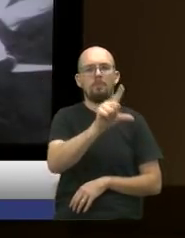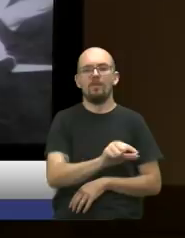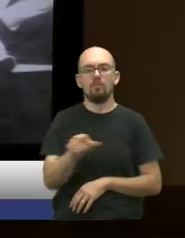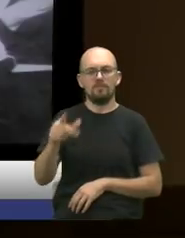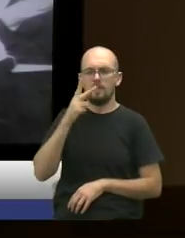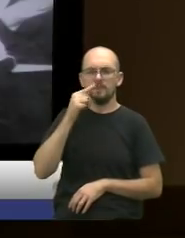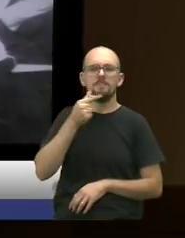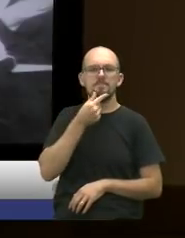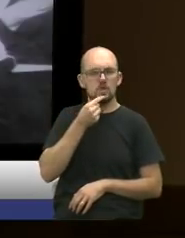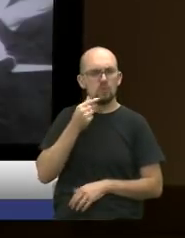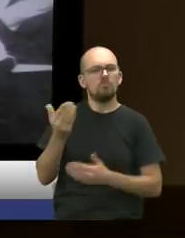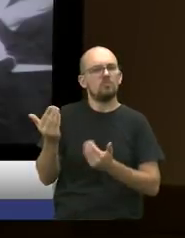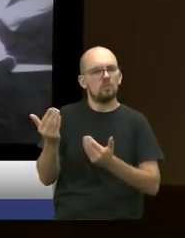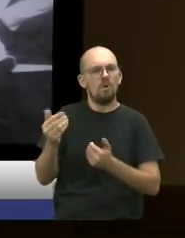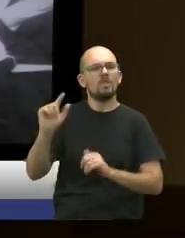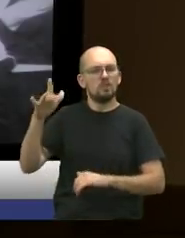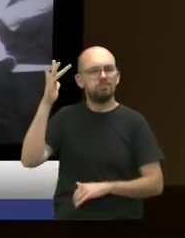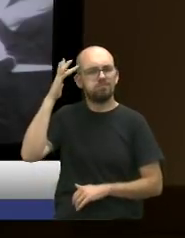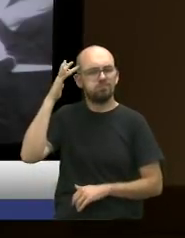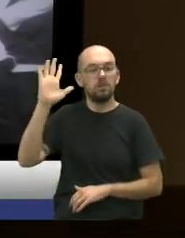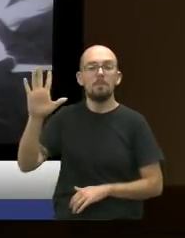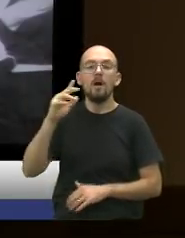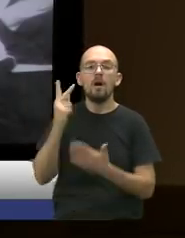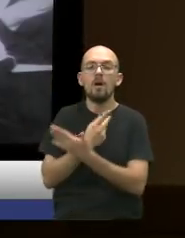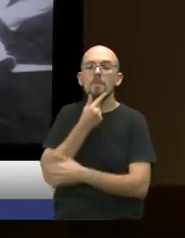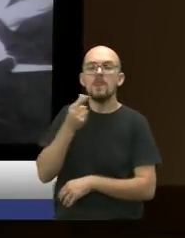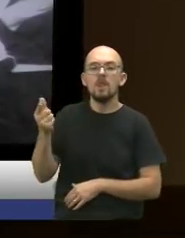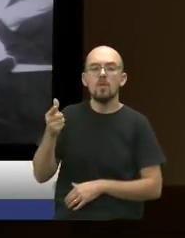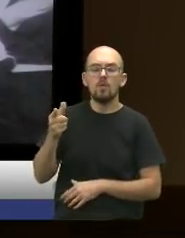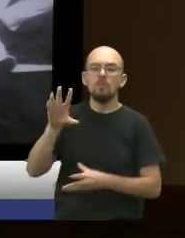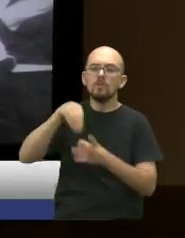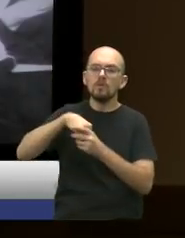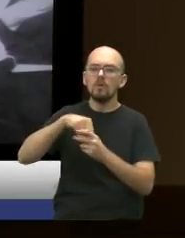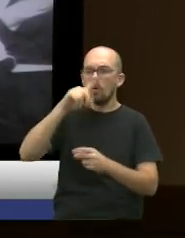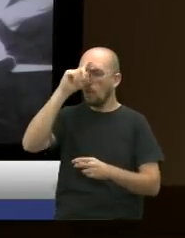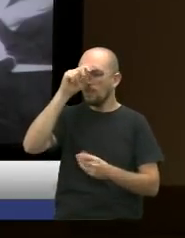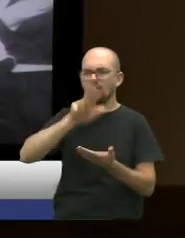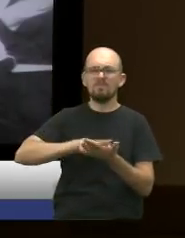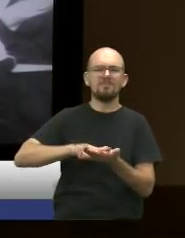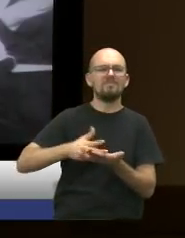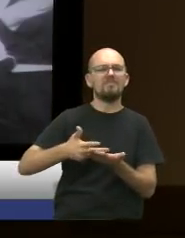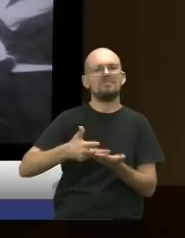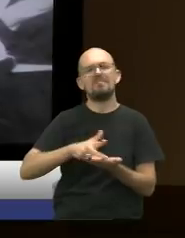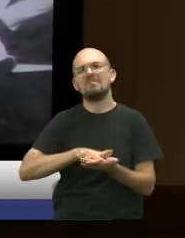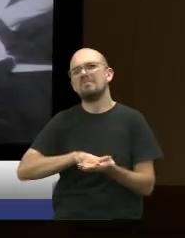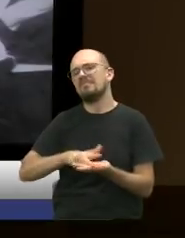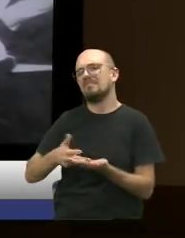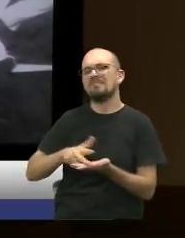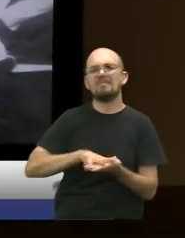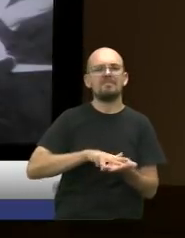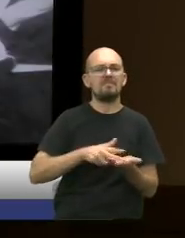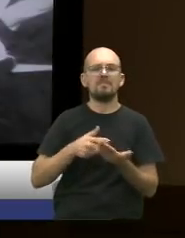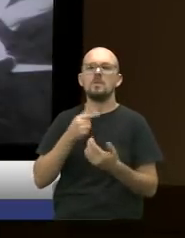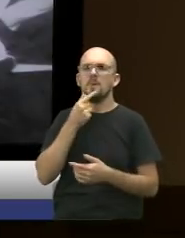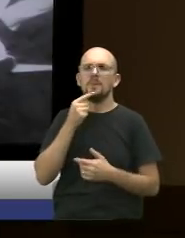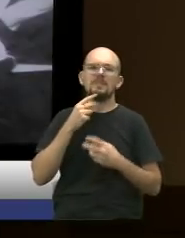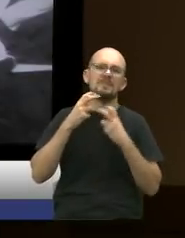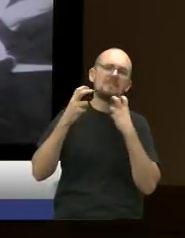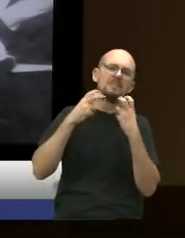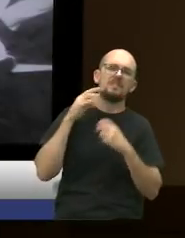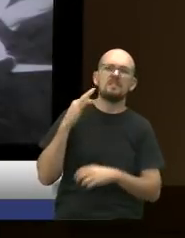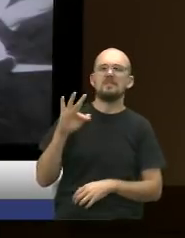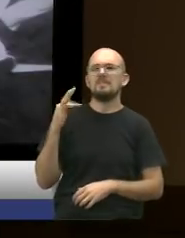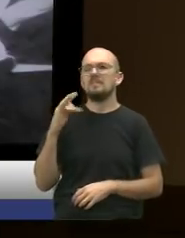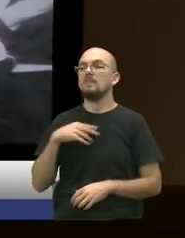Esse garoto, agonizando no hospital, ainda teve forças para dizer para os pais, mais ou menos assim: eu